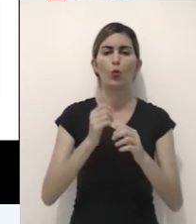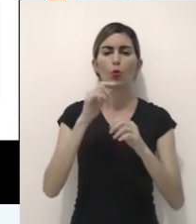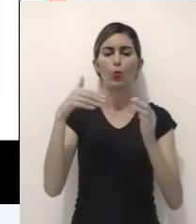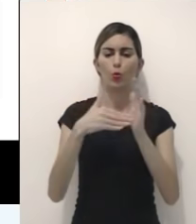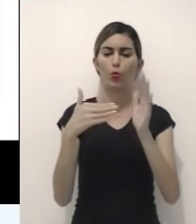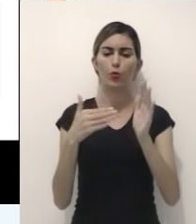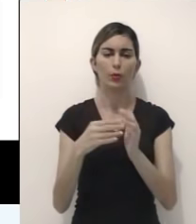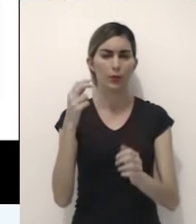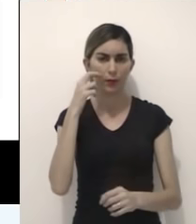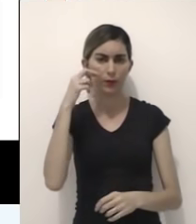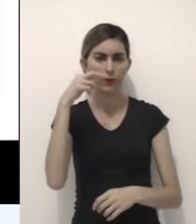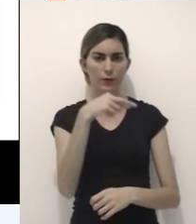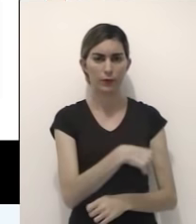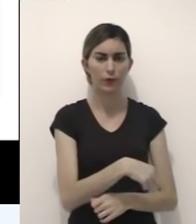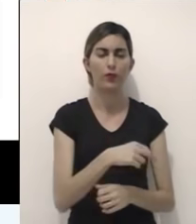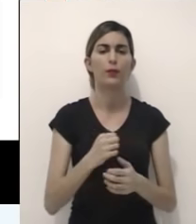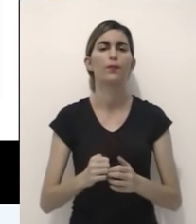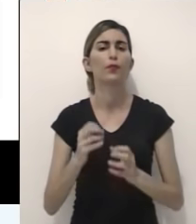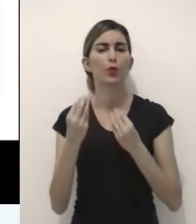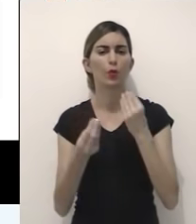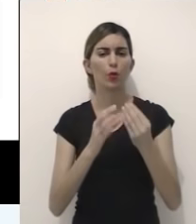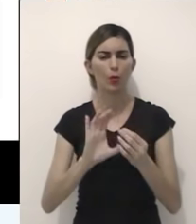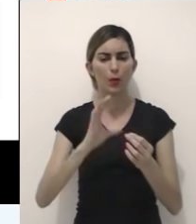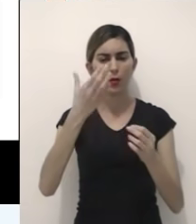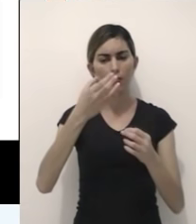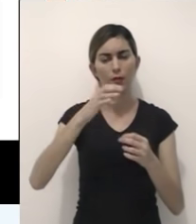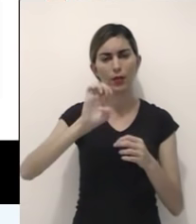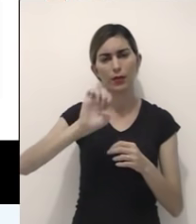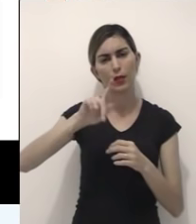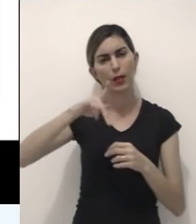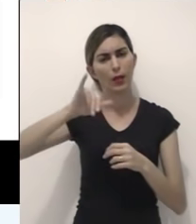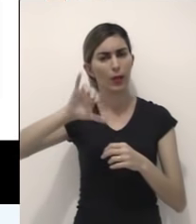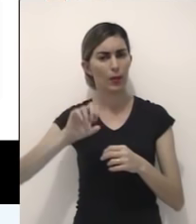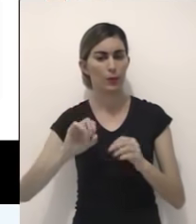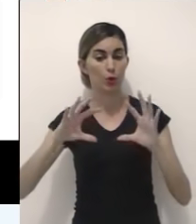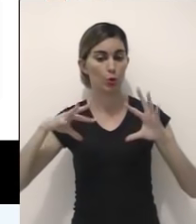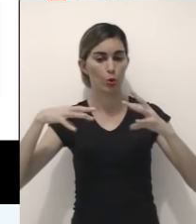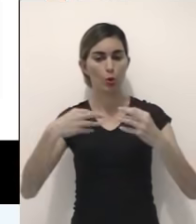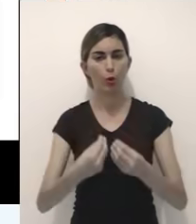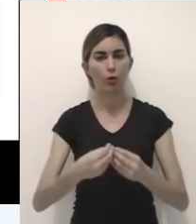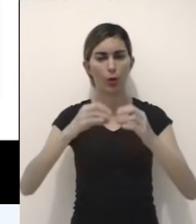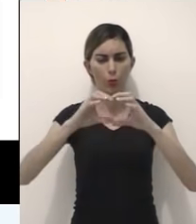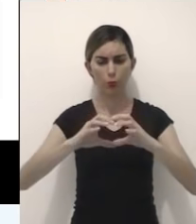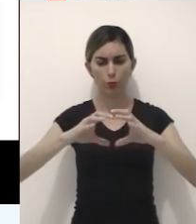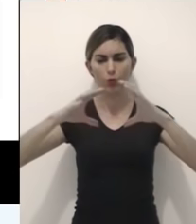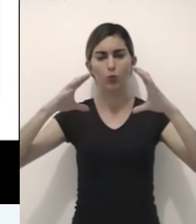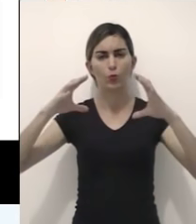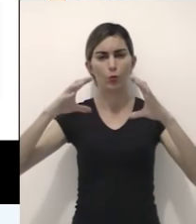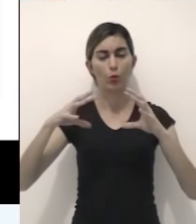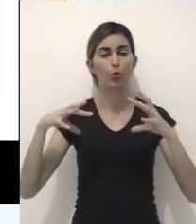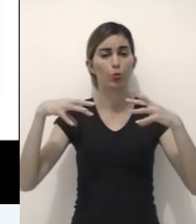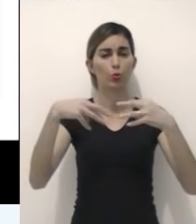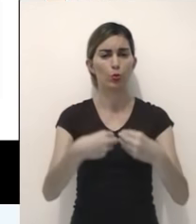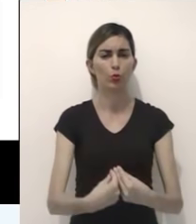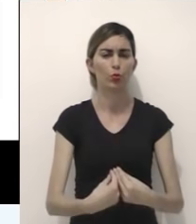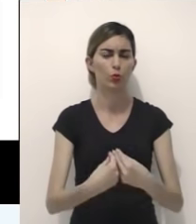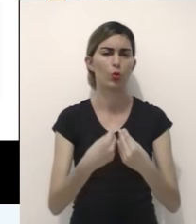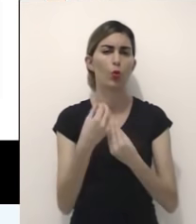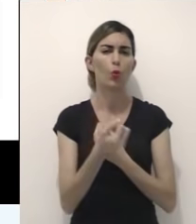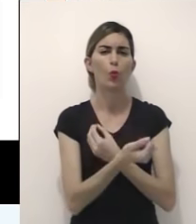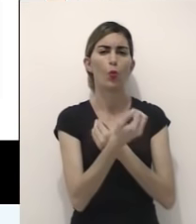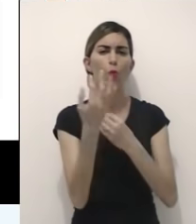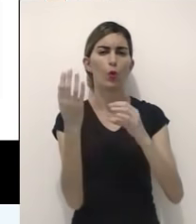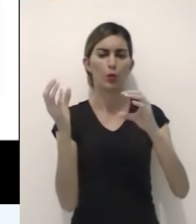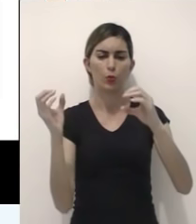última situação, nós vemos como acontece o eclipse lunar total. O eclipse lunar